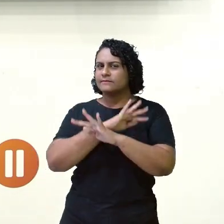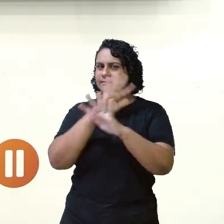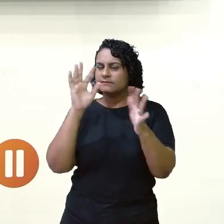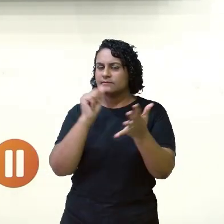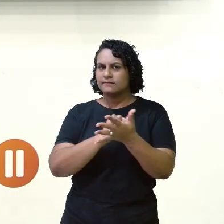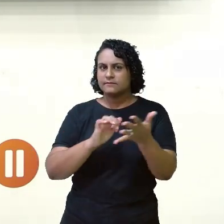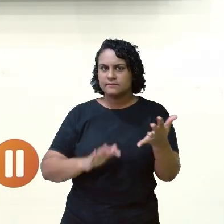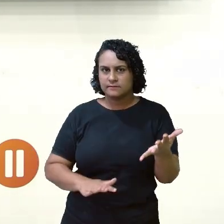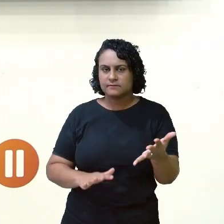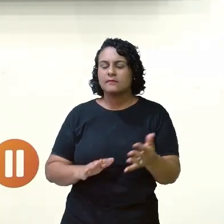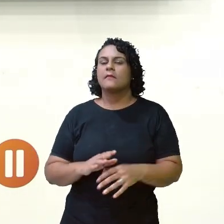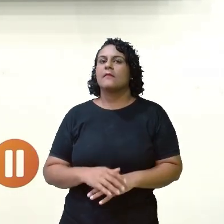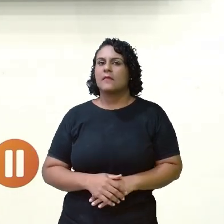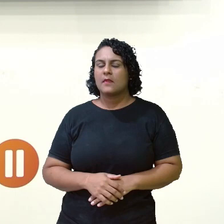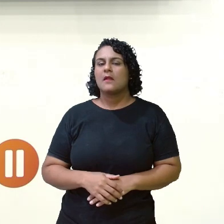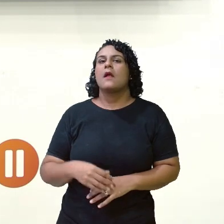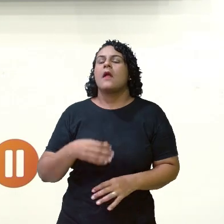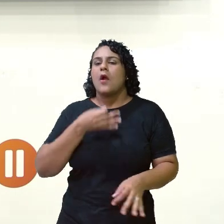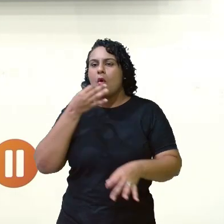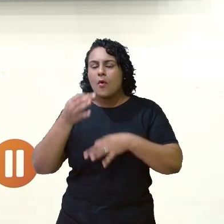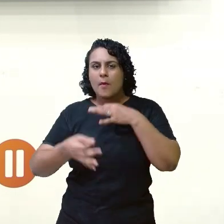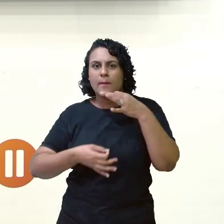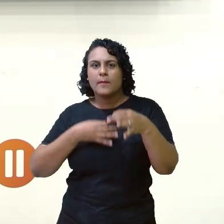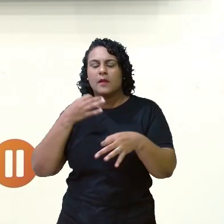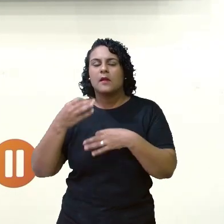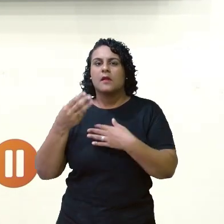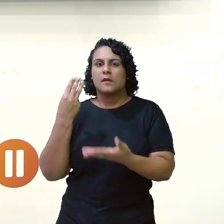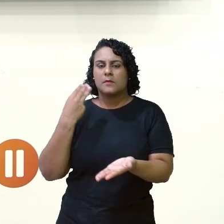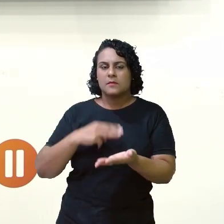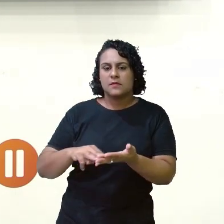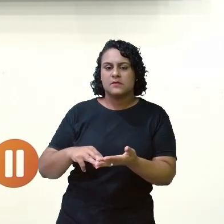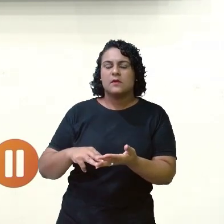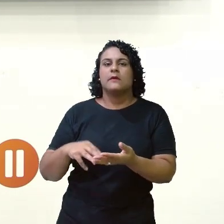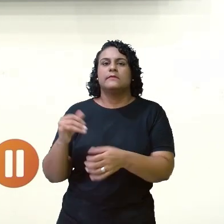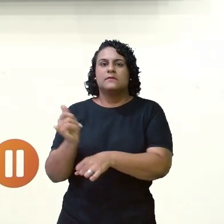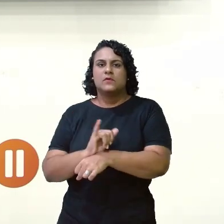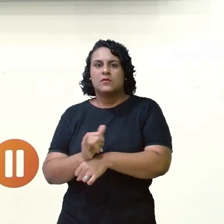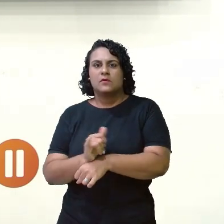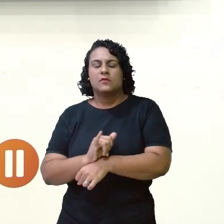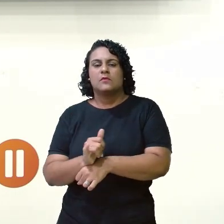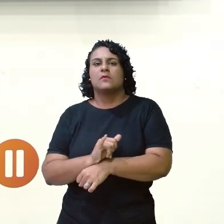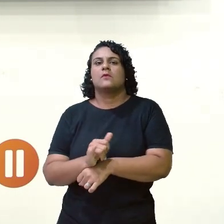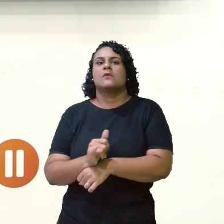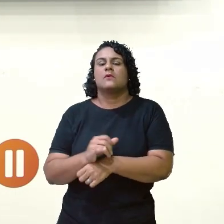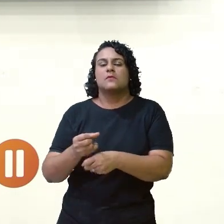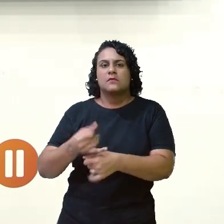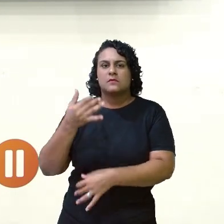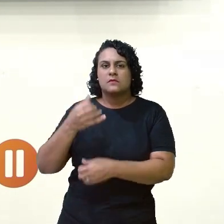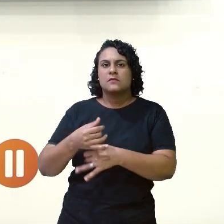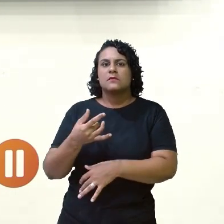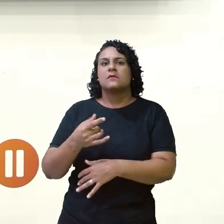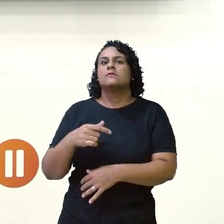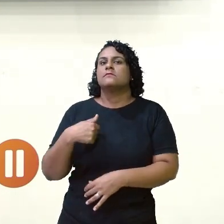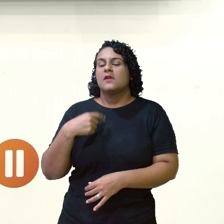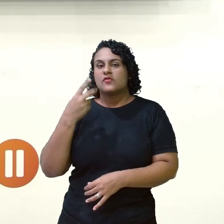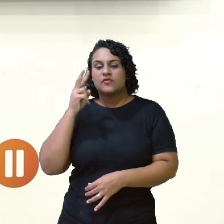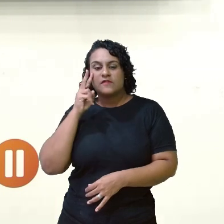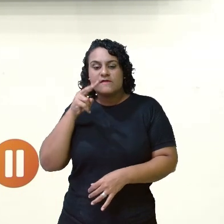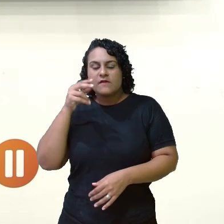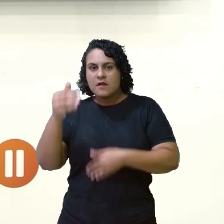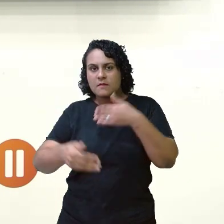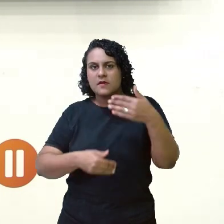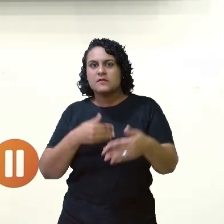atividade. Coloca lá os comentários, tá no chat, no YouTube, que a gente vai vendo a participação e vai acompanhando.